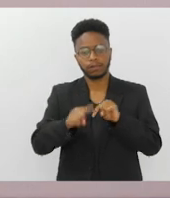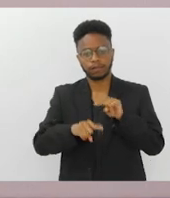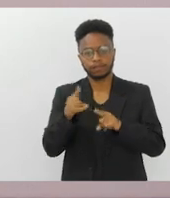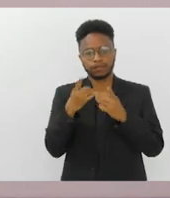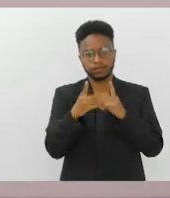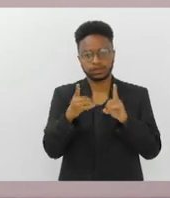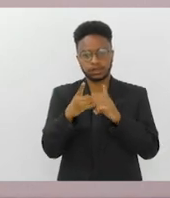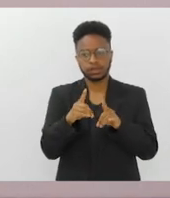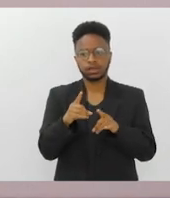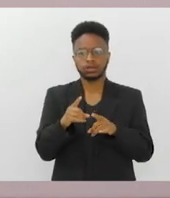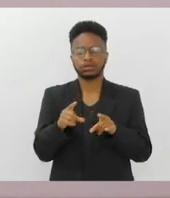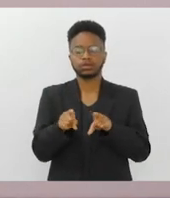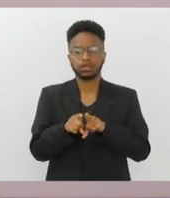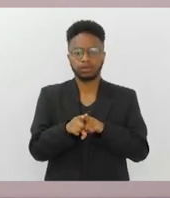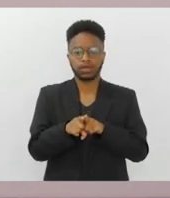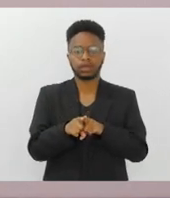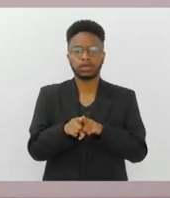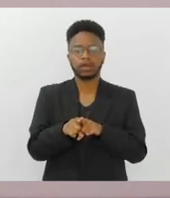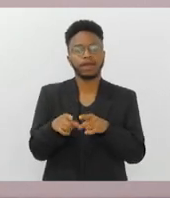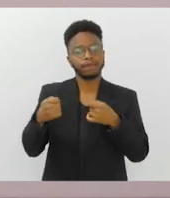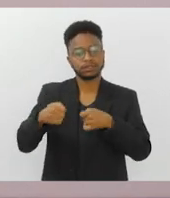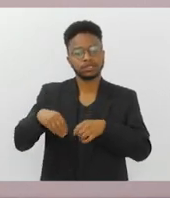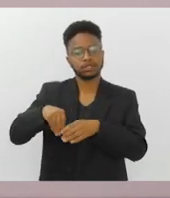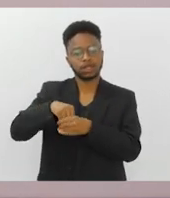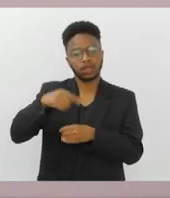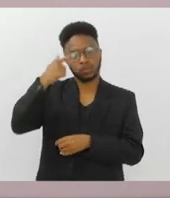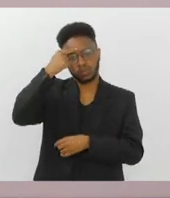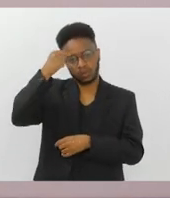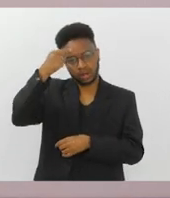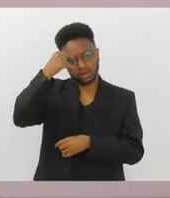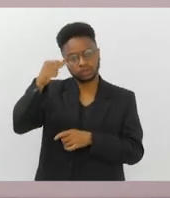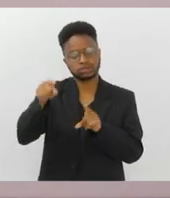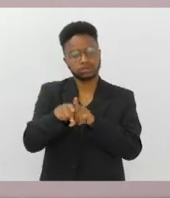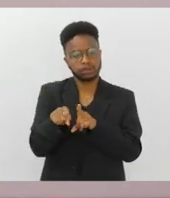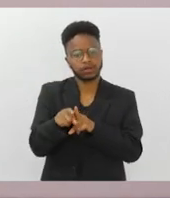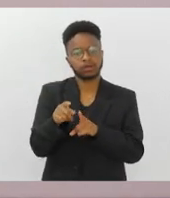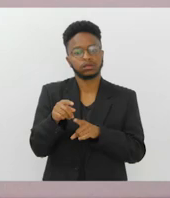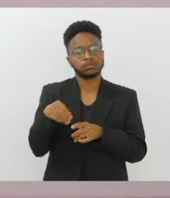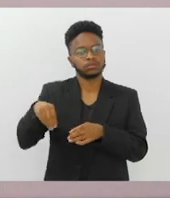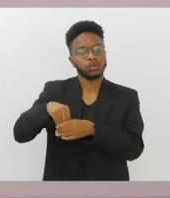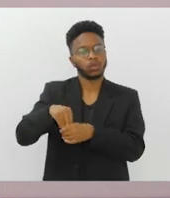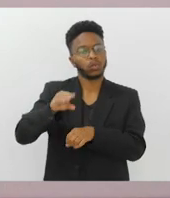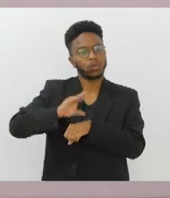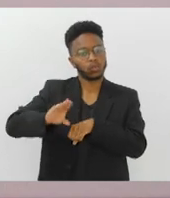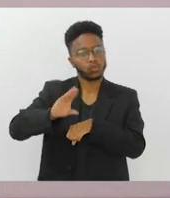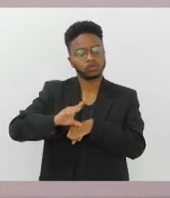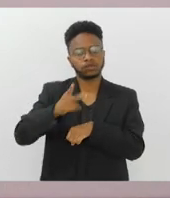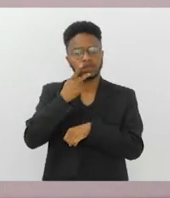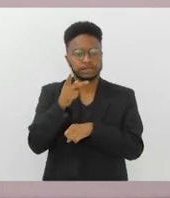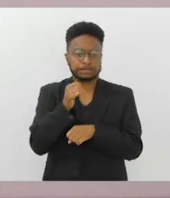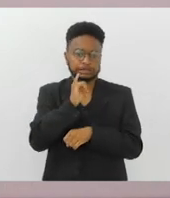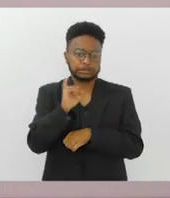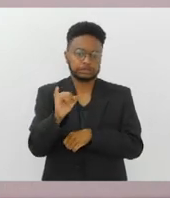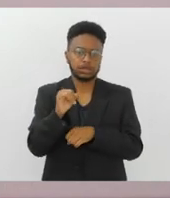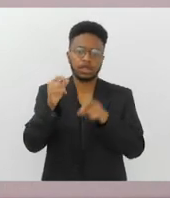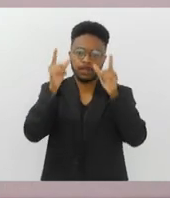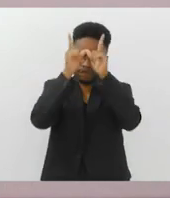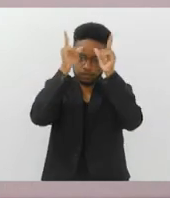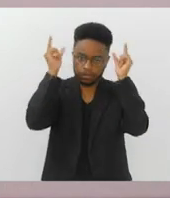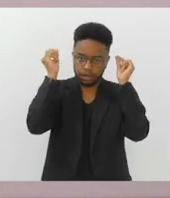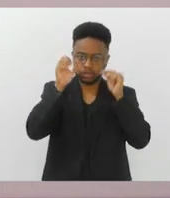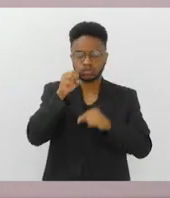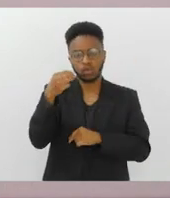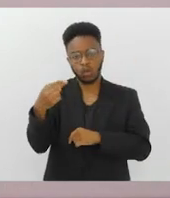chegar nas graduações, né? Falar dos cursos, sejam eles de enfermagem ou cursos